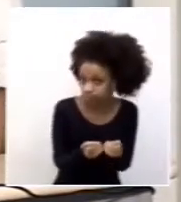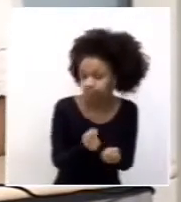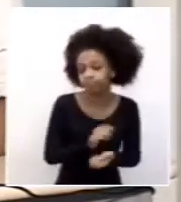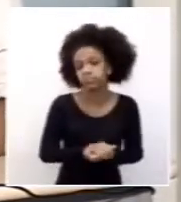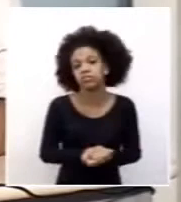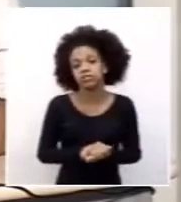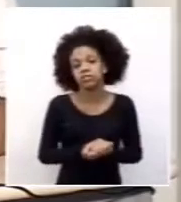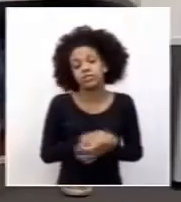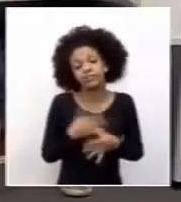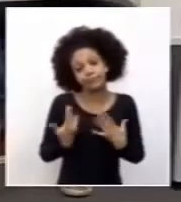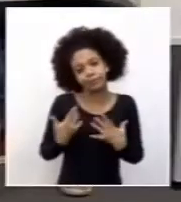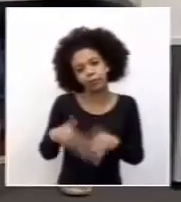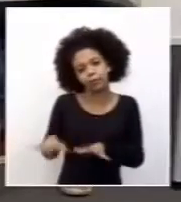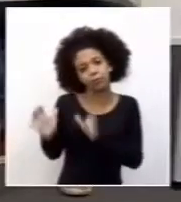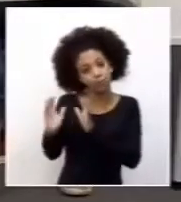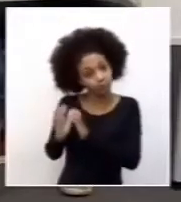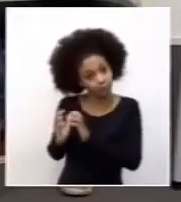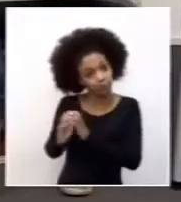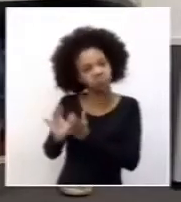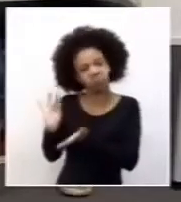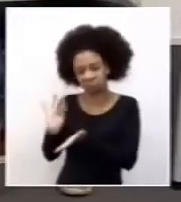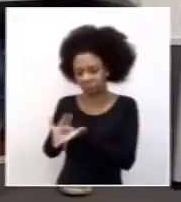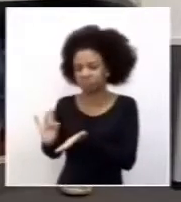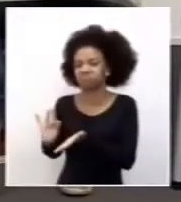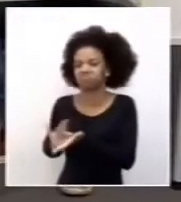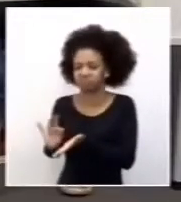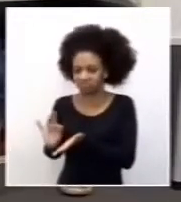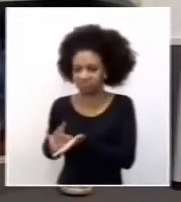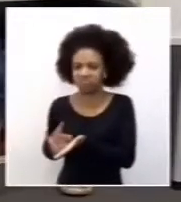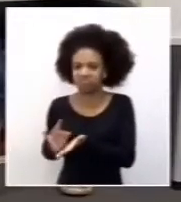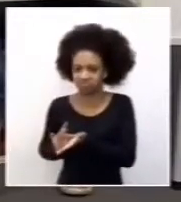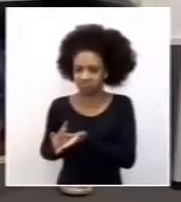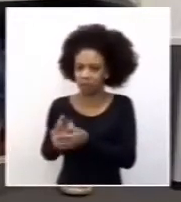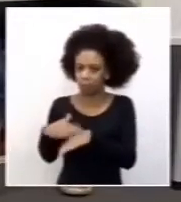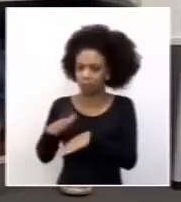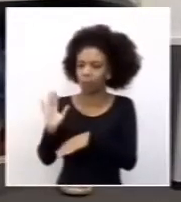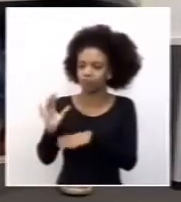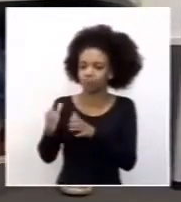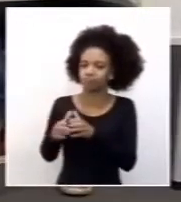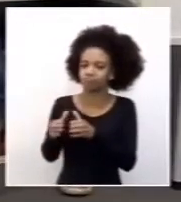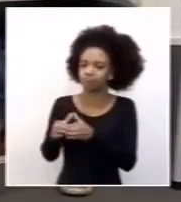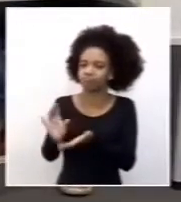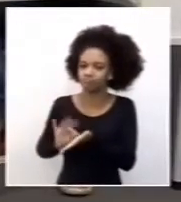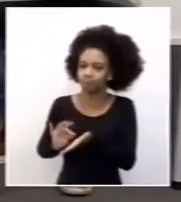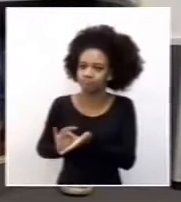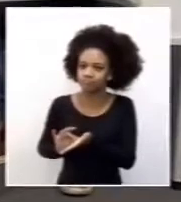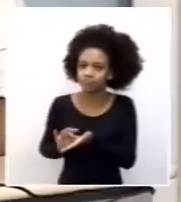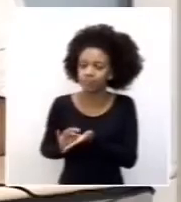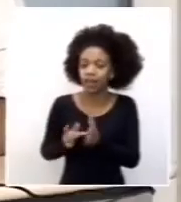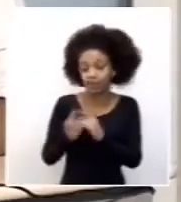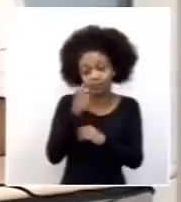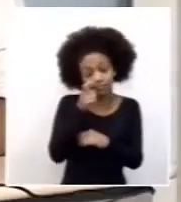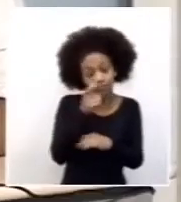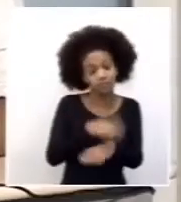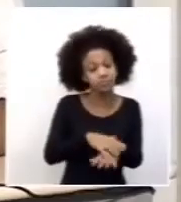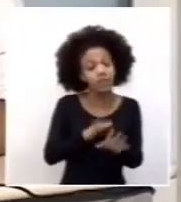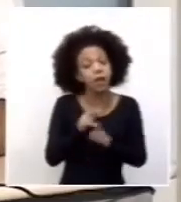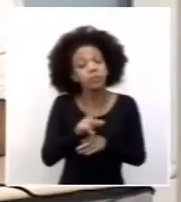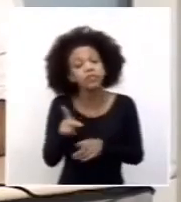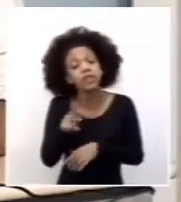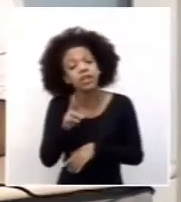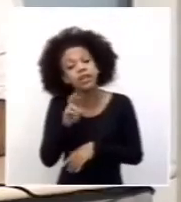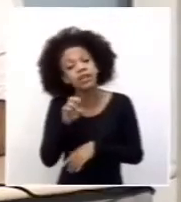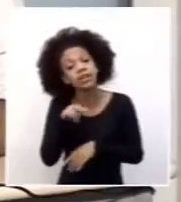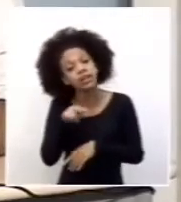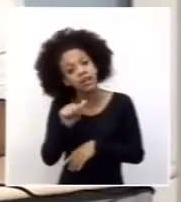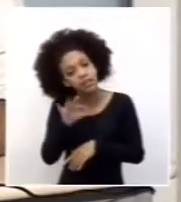A maioria responde verdadeira. A verdadeira. Né? É interessante e importante isso. A professora Renata diz: